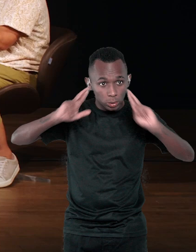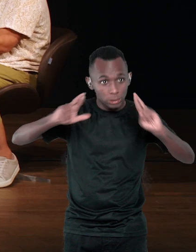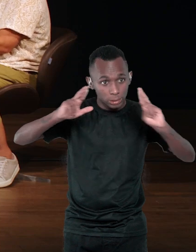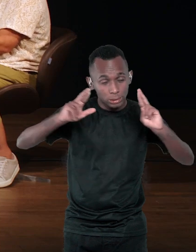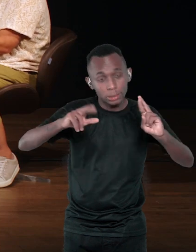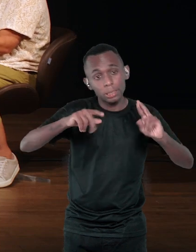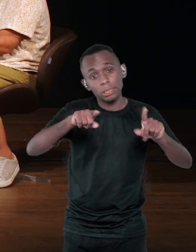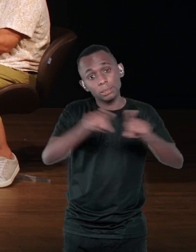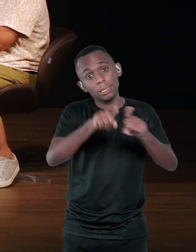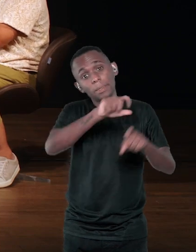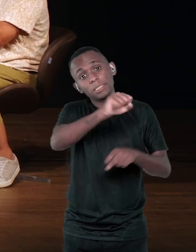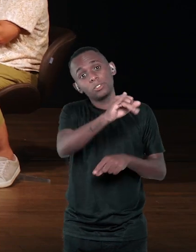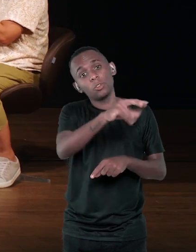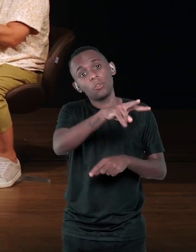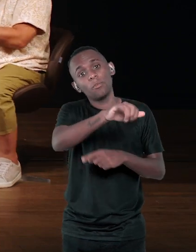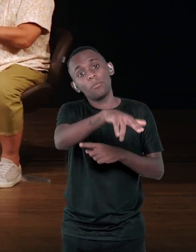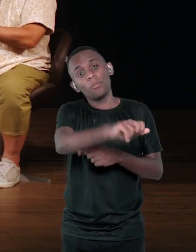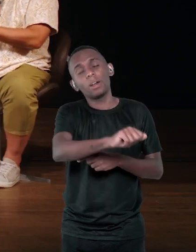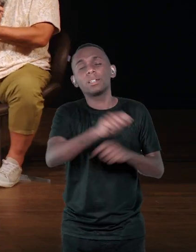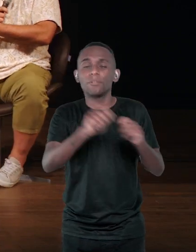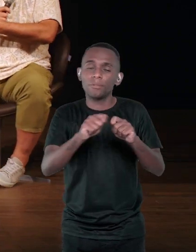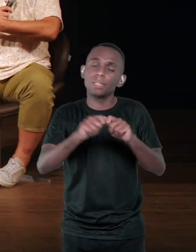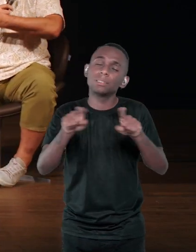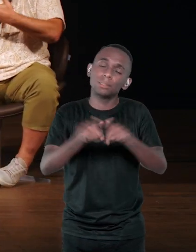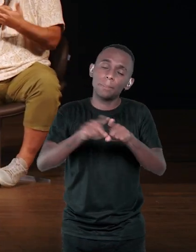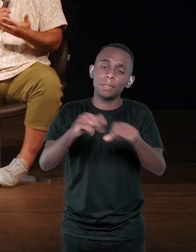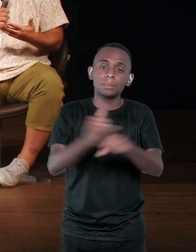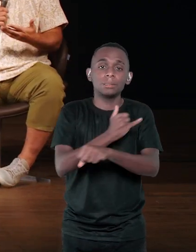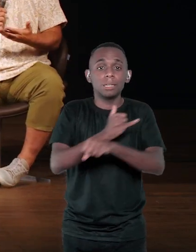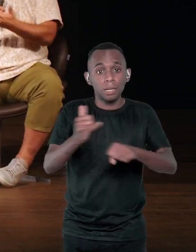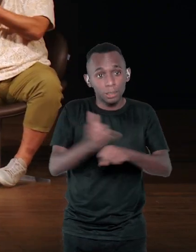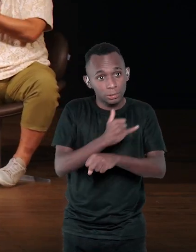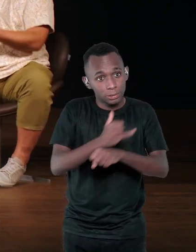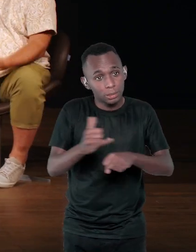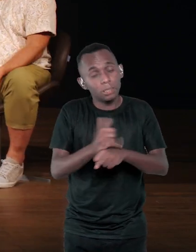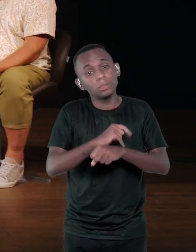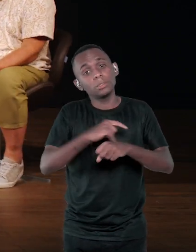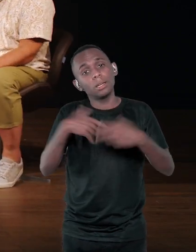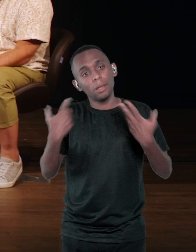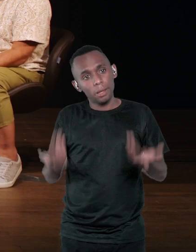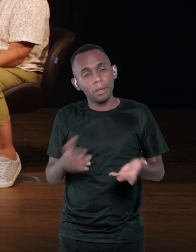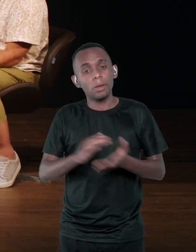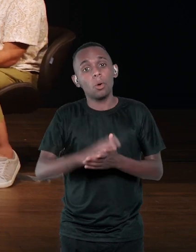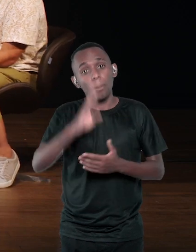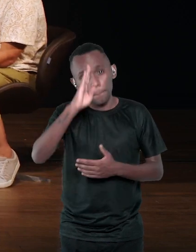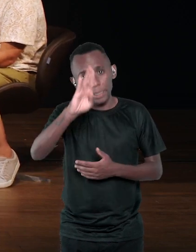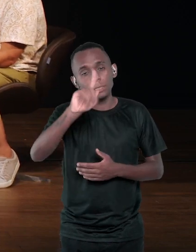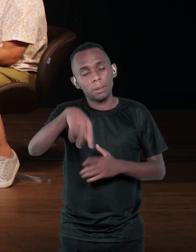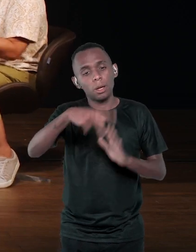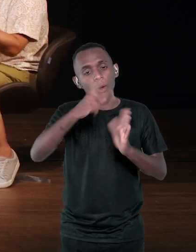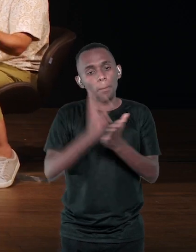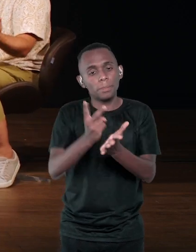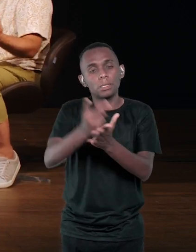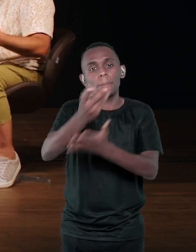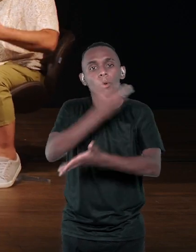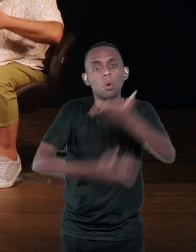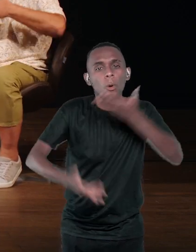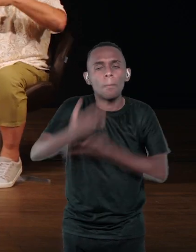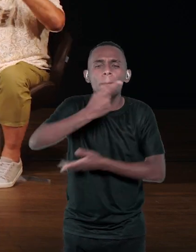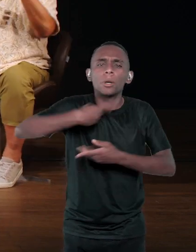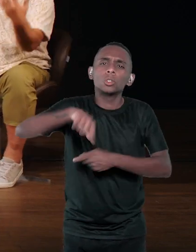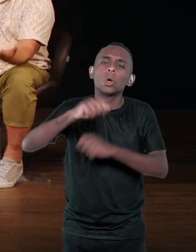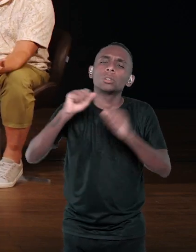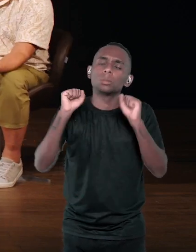Silvana a gente tenha feito hoje para vocês, em mais uma embalagem desse presente maior, que se chama Sempre o Papo, que a gente possa